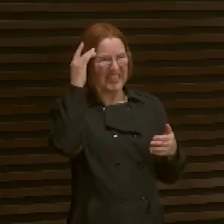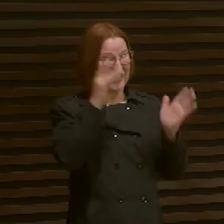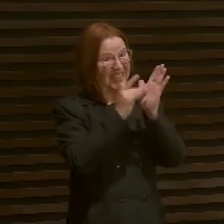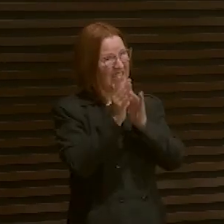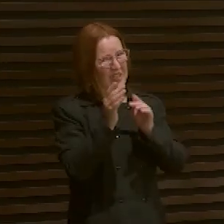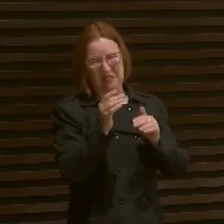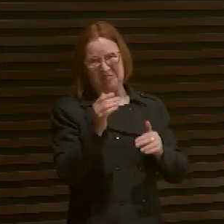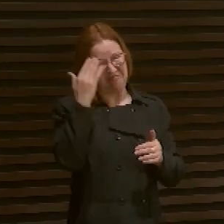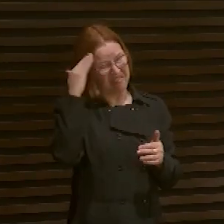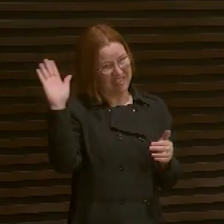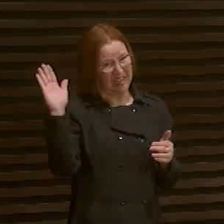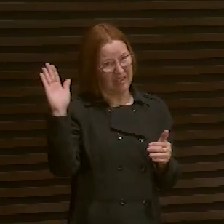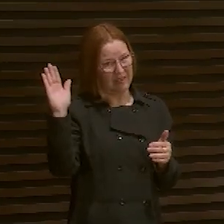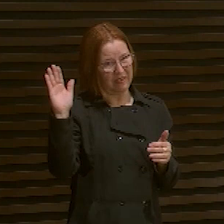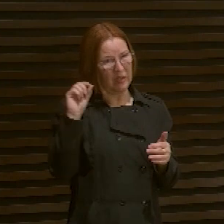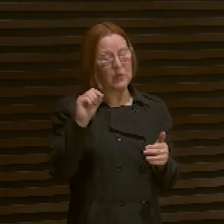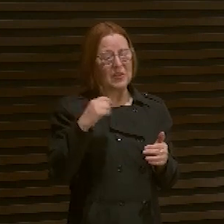O que te aflige hoje? Um relacionamento?